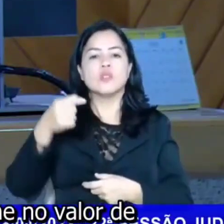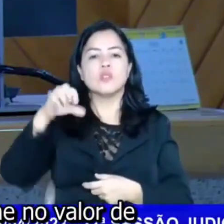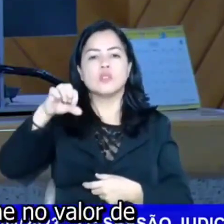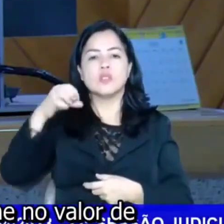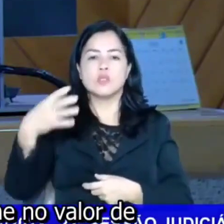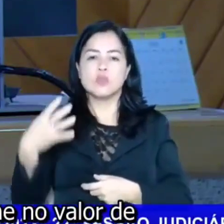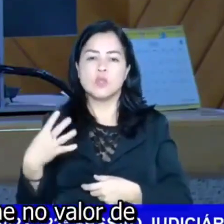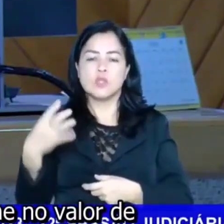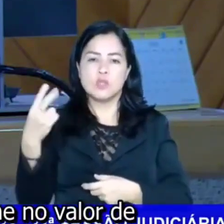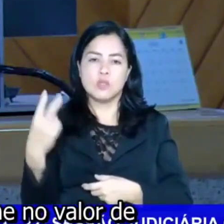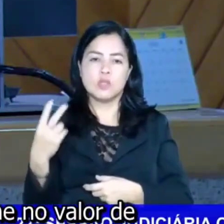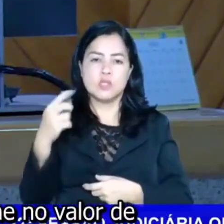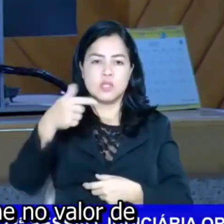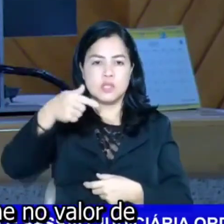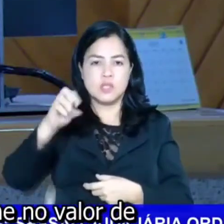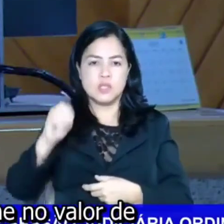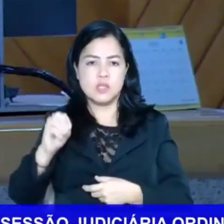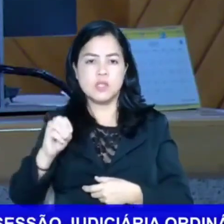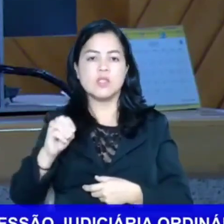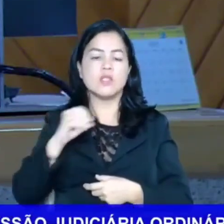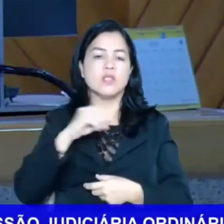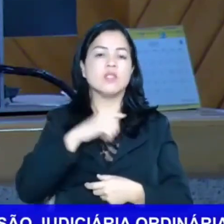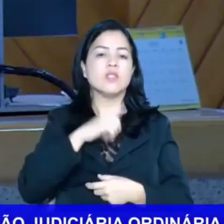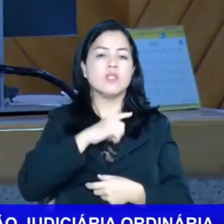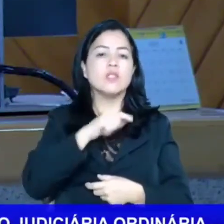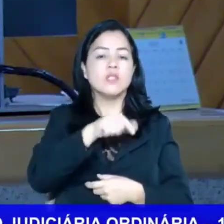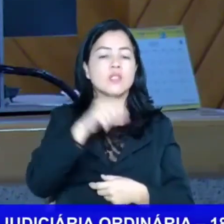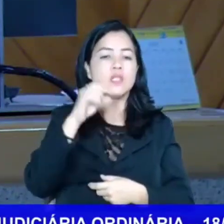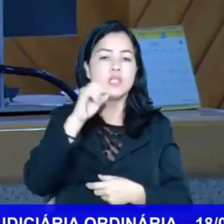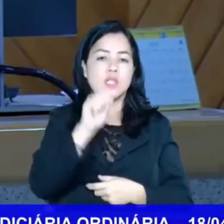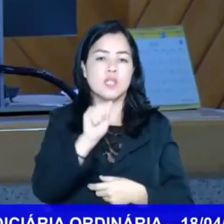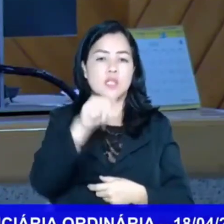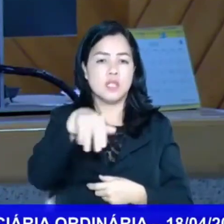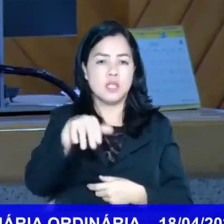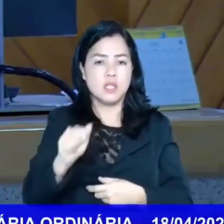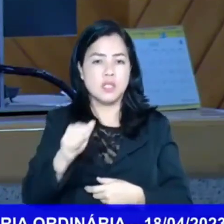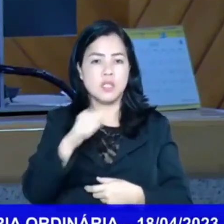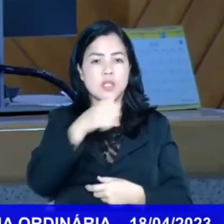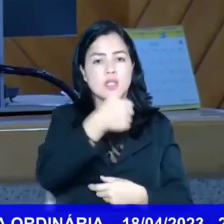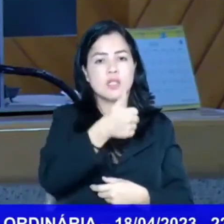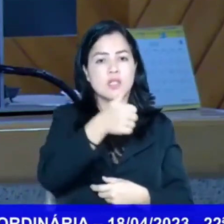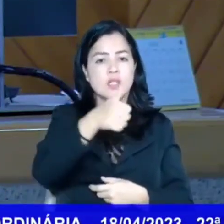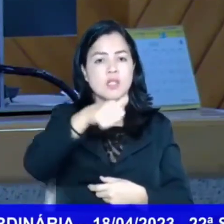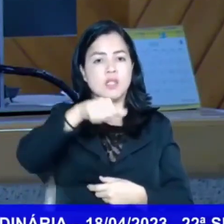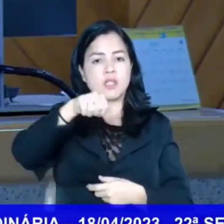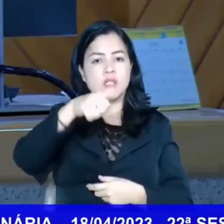R$ 229.942,70, e da investigada Ana Gilene, no valor de R$